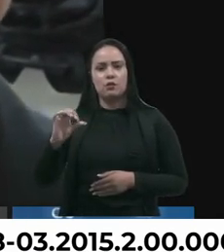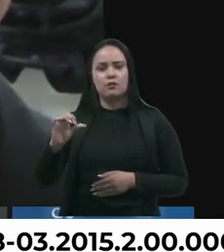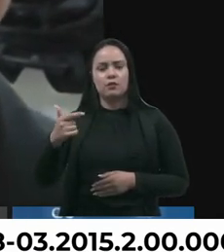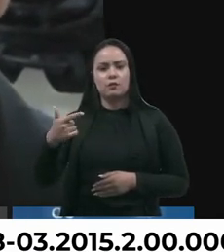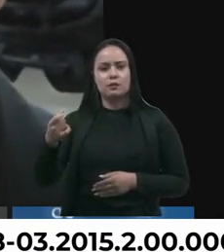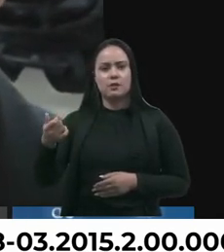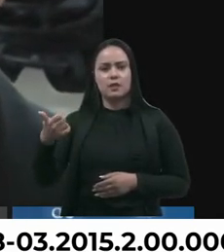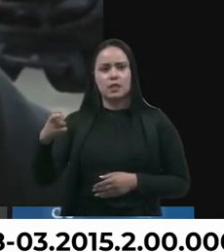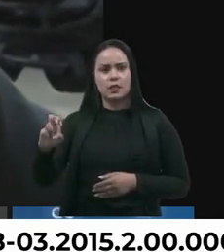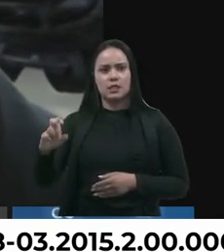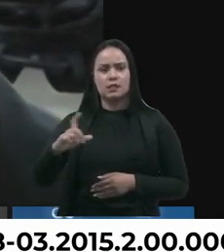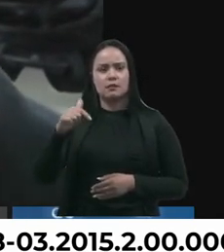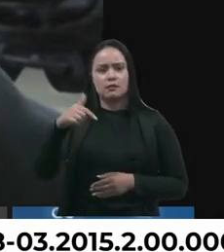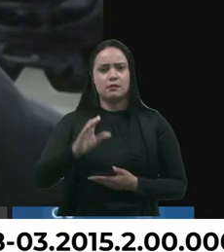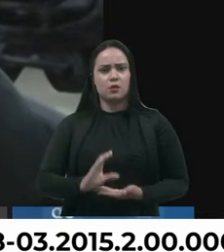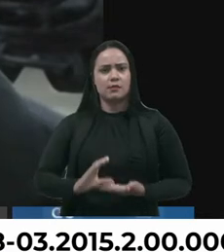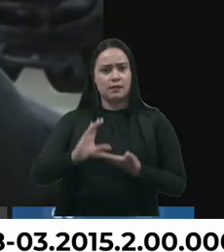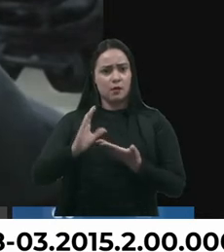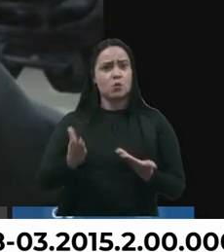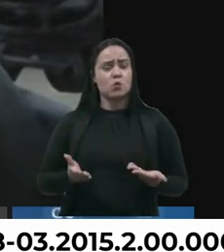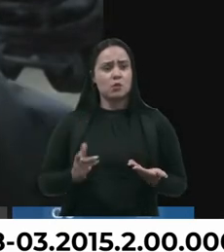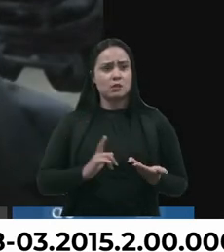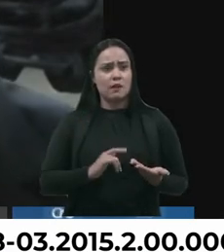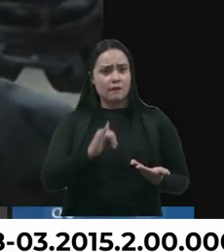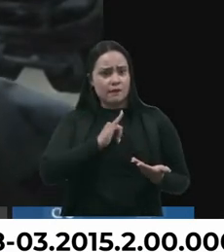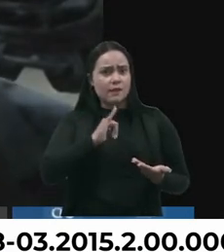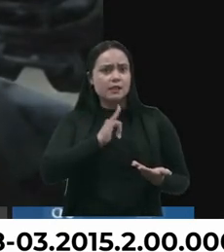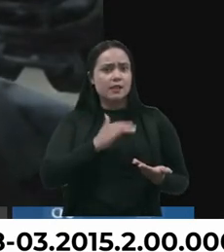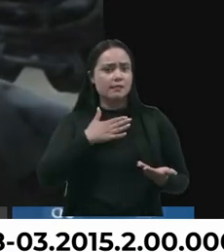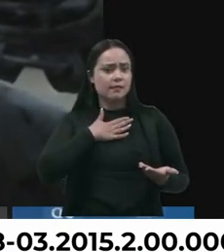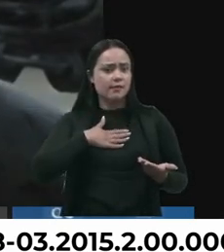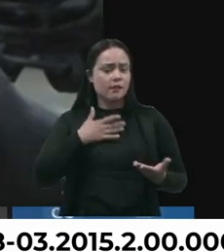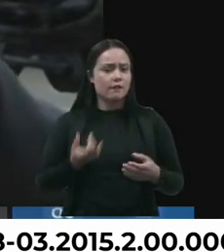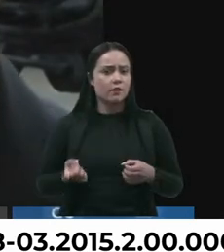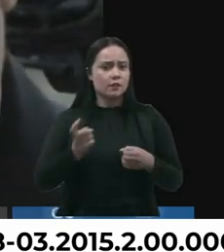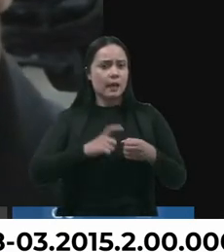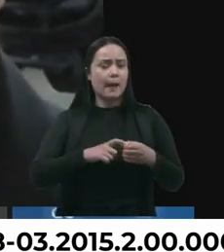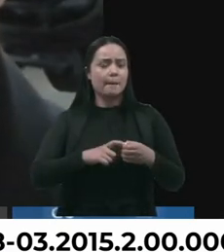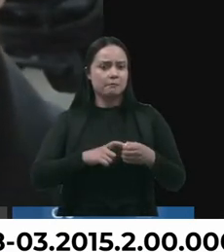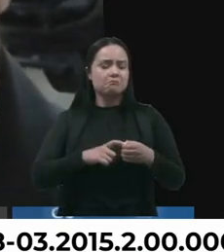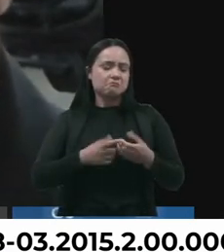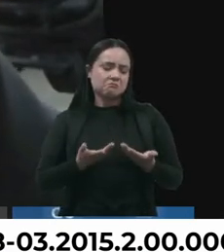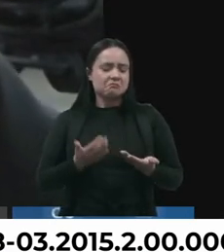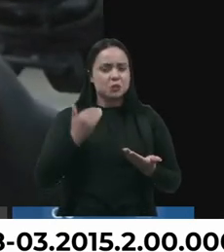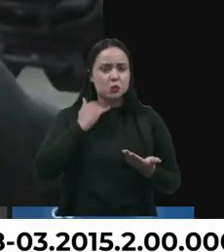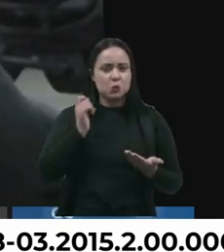40-891-26-2015, torna esse conselho, manifestando o desejo de retomar a magistratura.